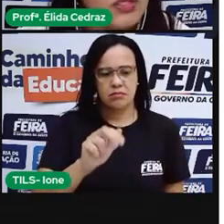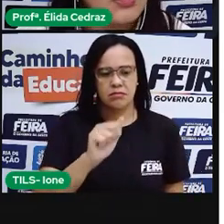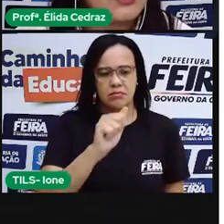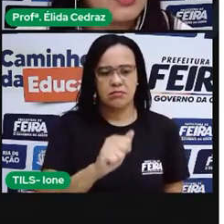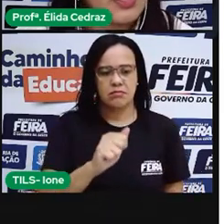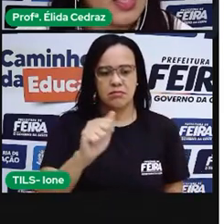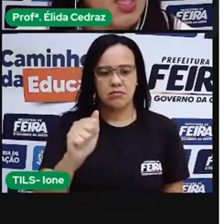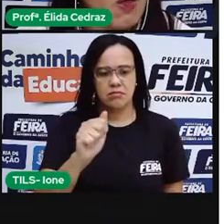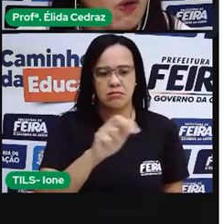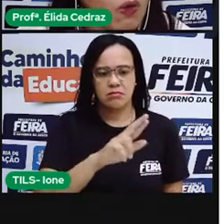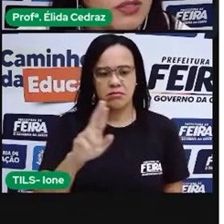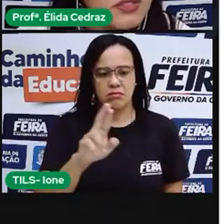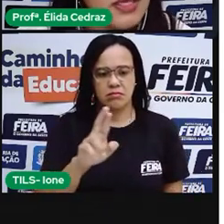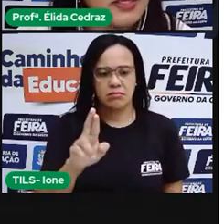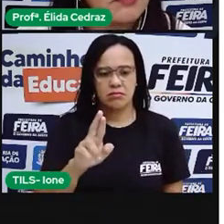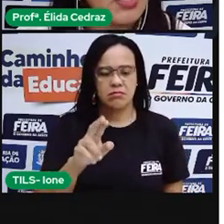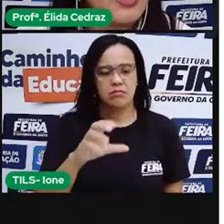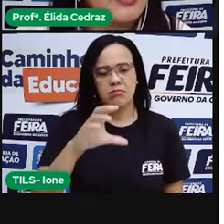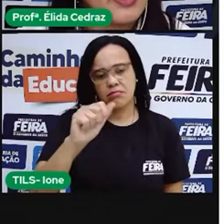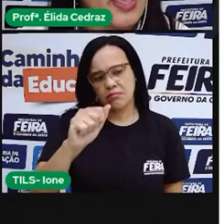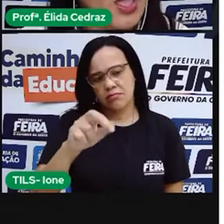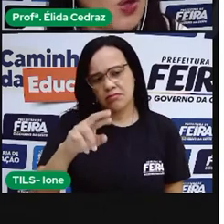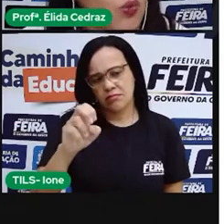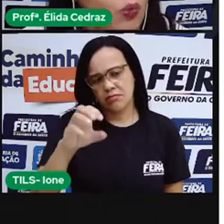Carro, carroça,